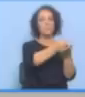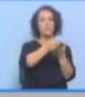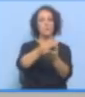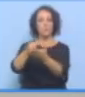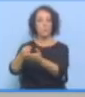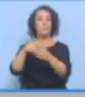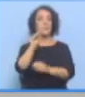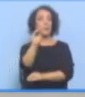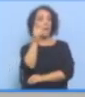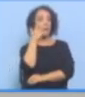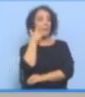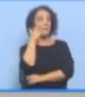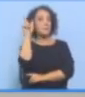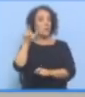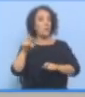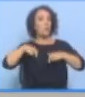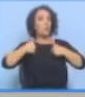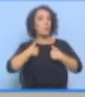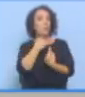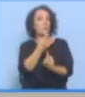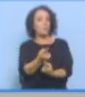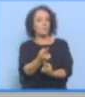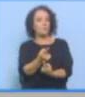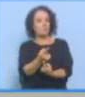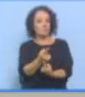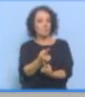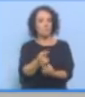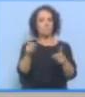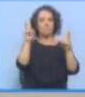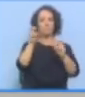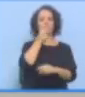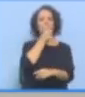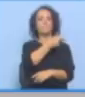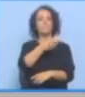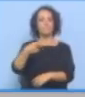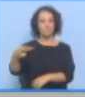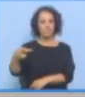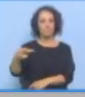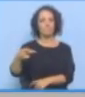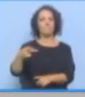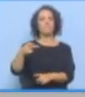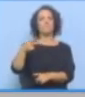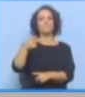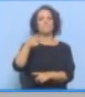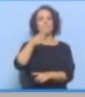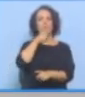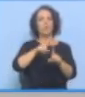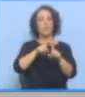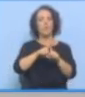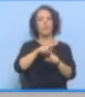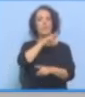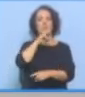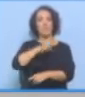chama a atenção precisamente para isso. Efatá, abre-te, isto é, abri-vos,